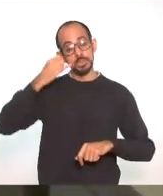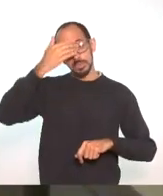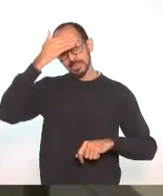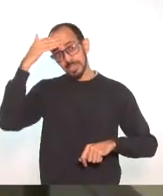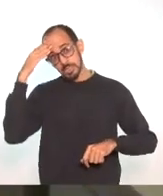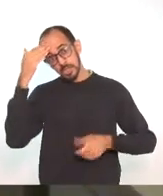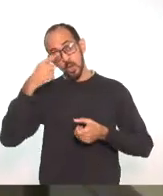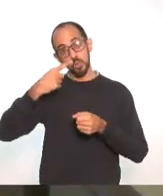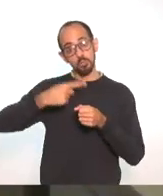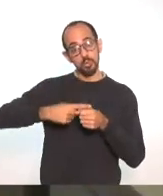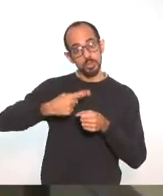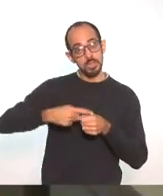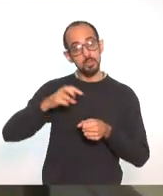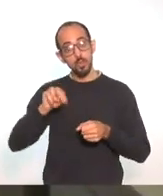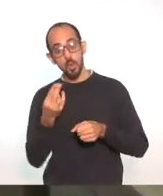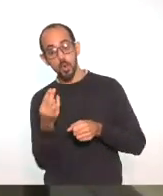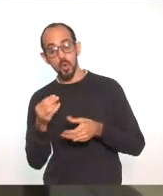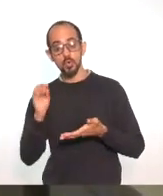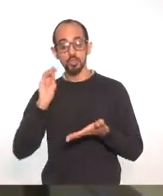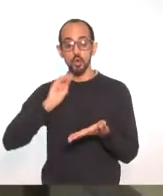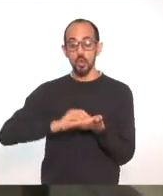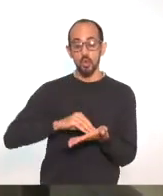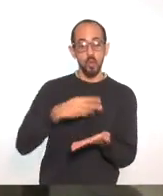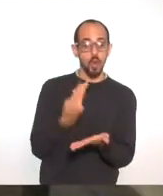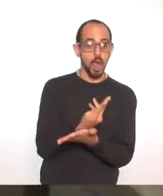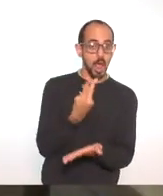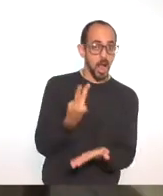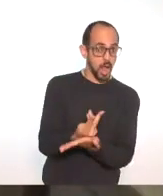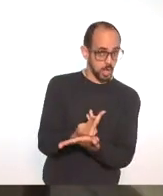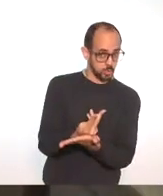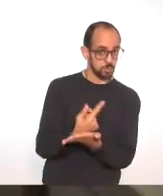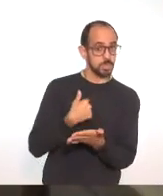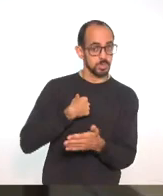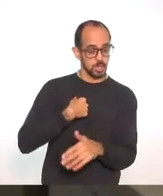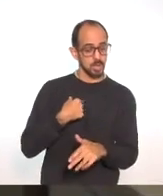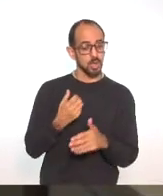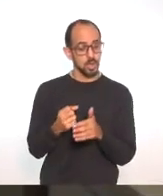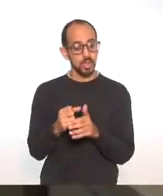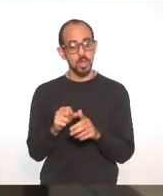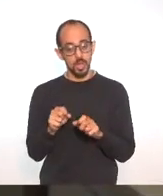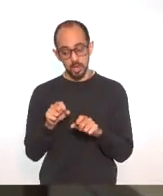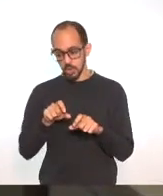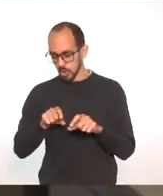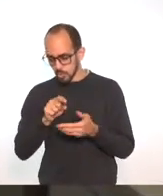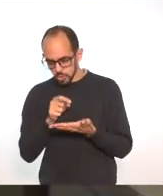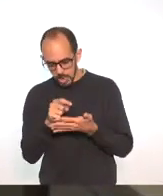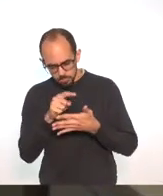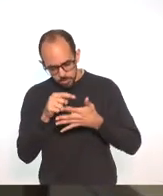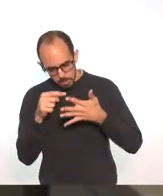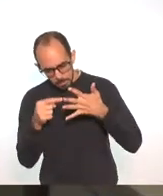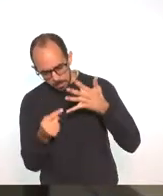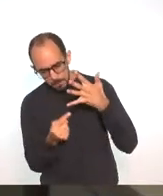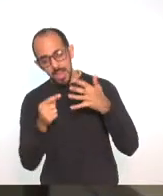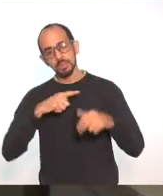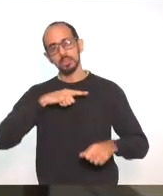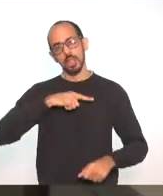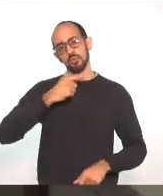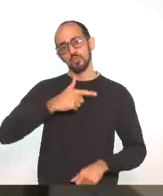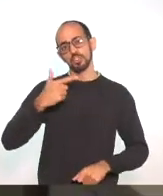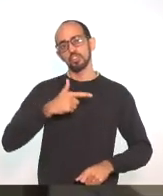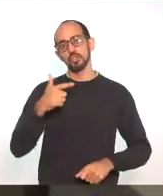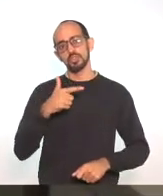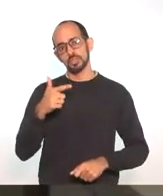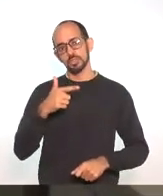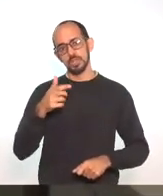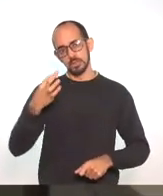município ou se incluiu o mas eu contei aqui tem os 22 anos Então